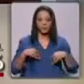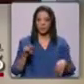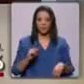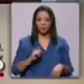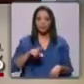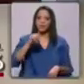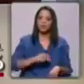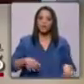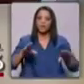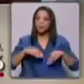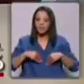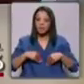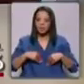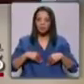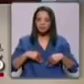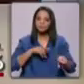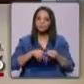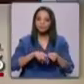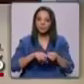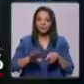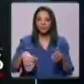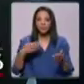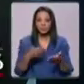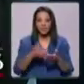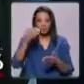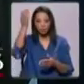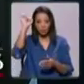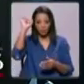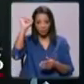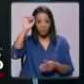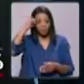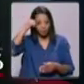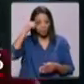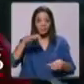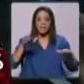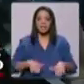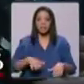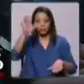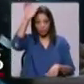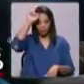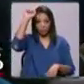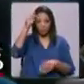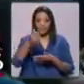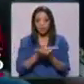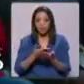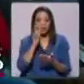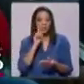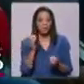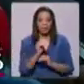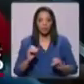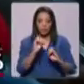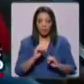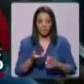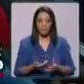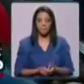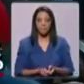e não aceitam políticas que comprometam o seu futuro. Uma greve que o Ministro da Não tenho Economia nenhum não comentário a fazer, valoriza. até porque,